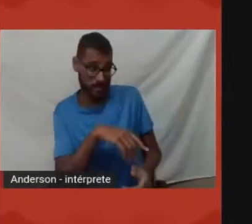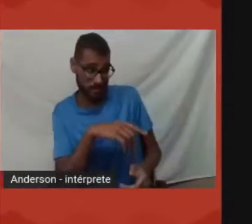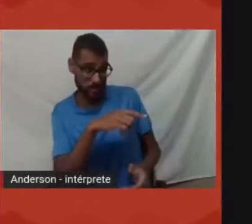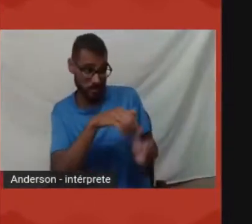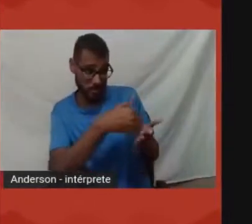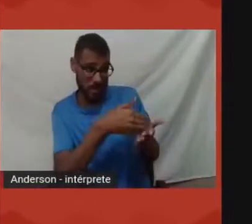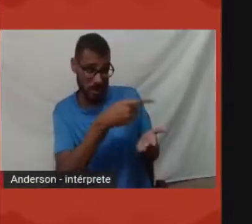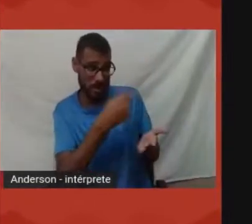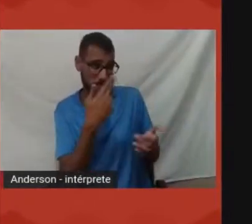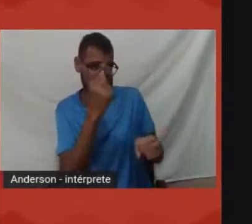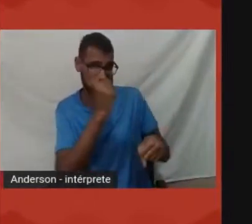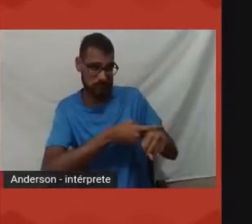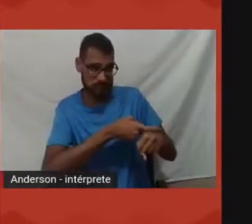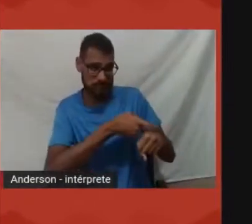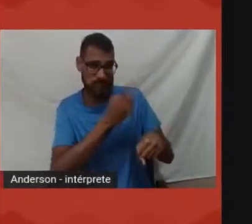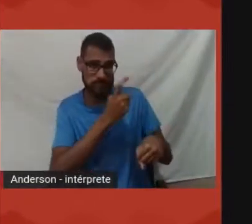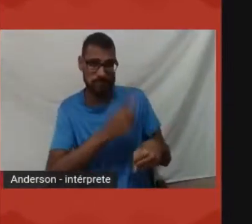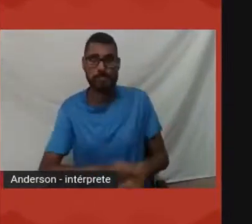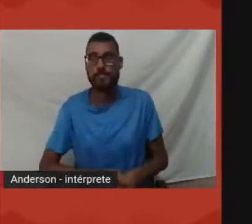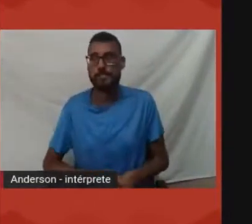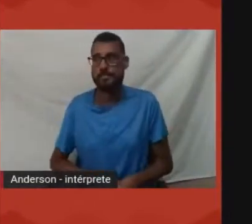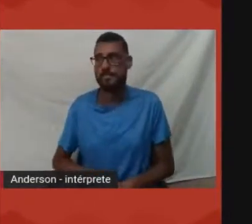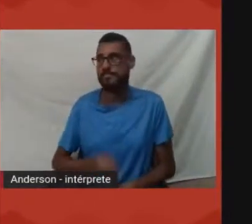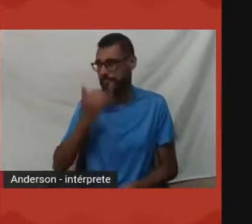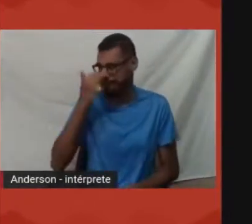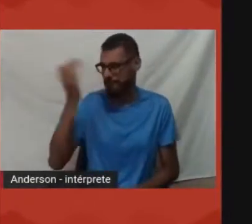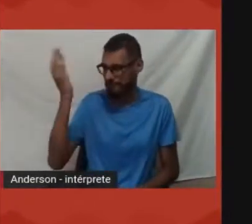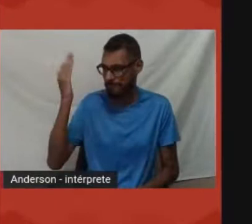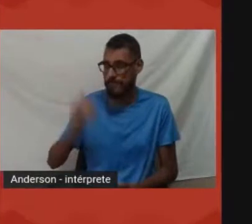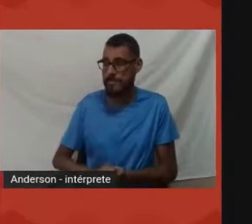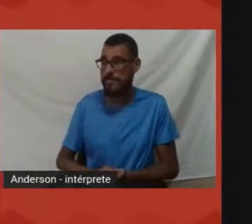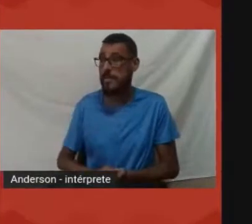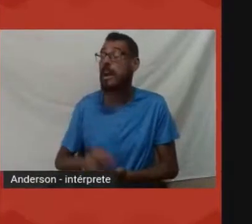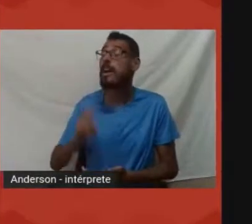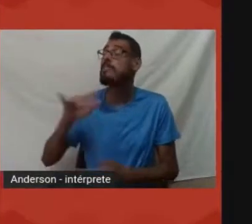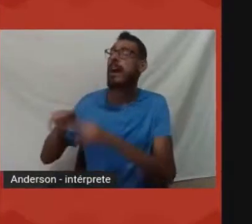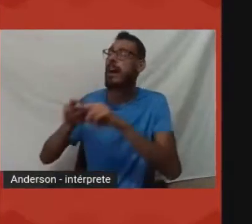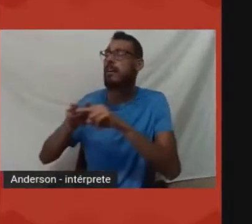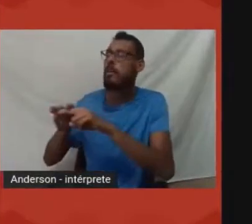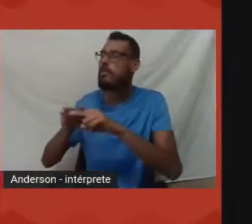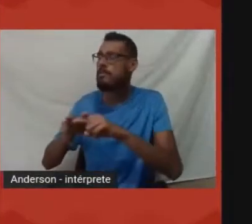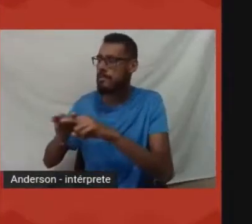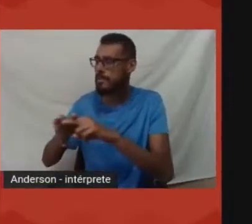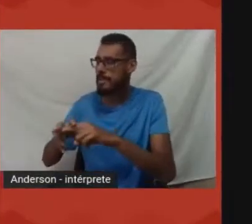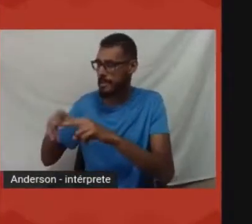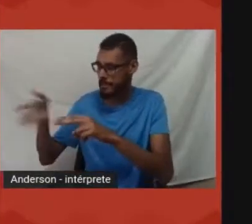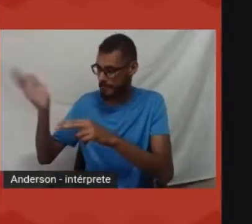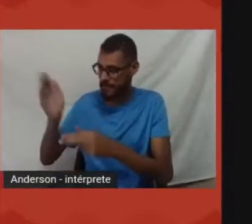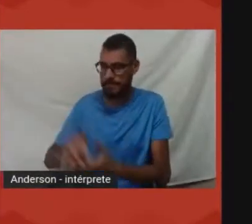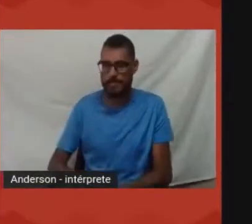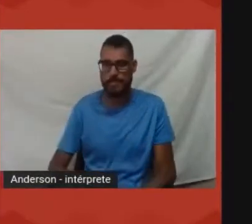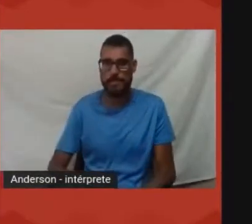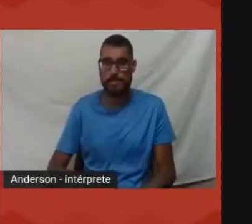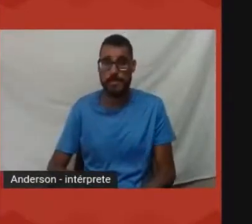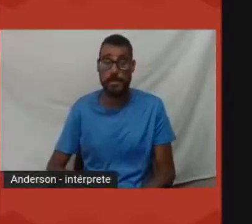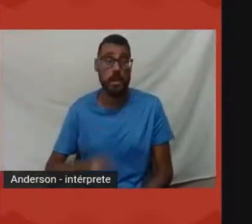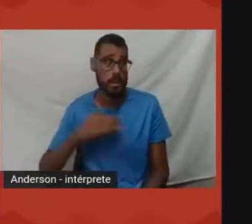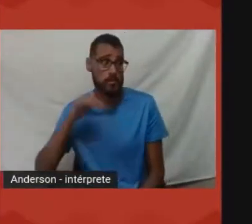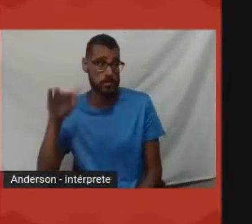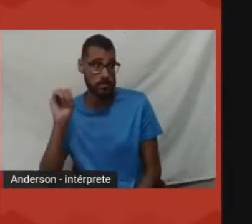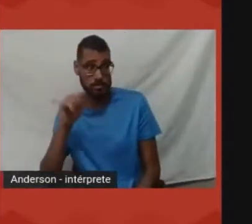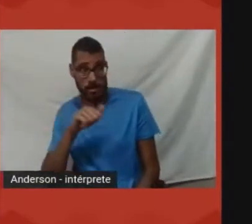bem sólido. Seu sacana, vai conferir o gabarito e me deixe em paz. Vou chamar o